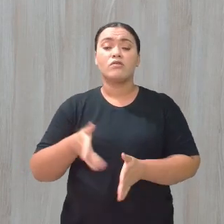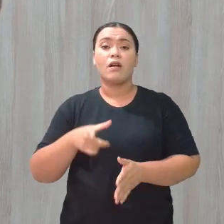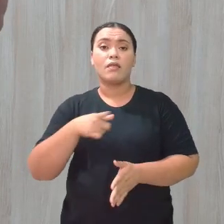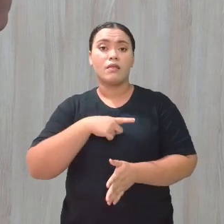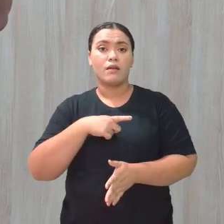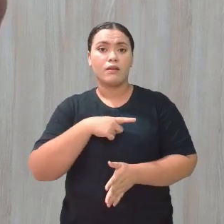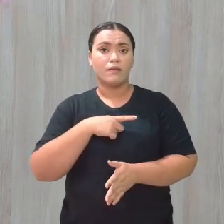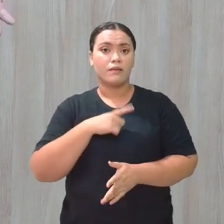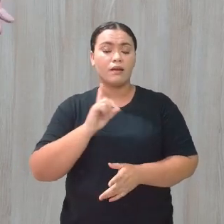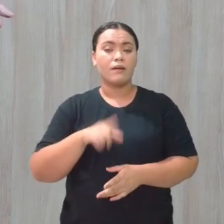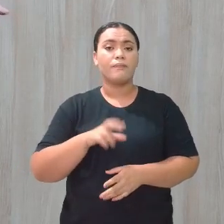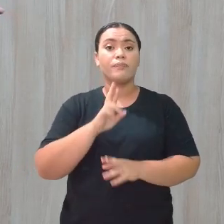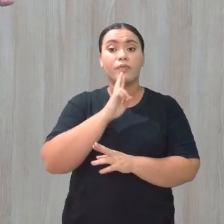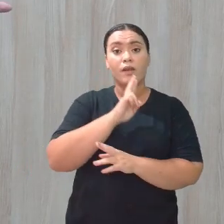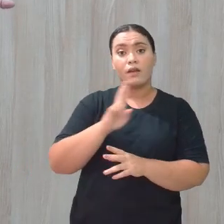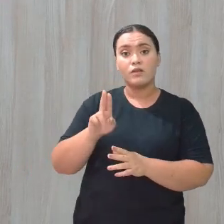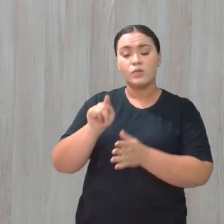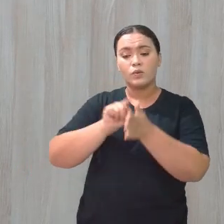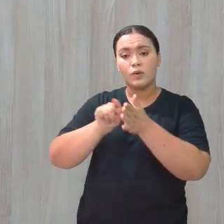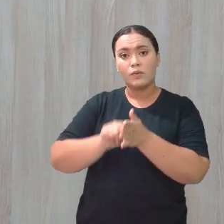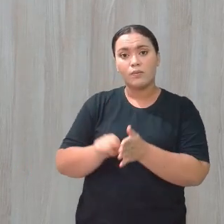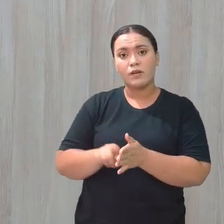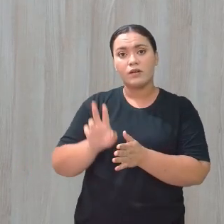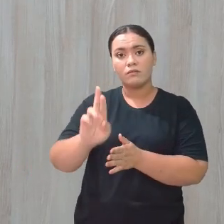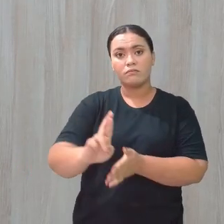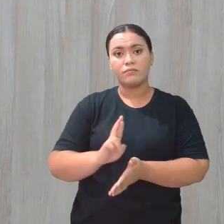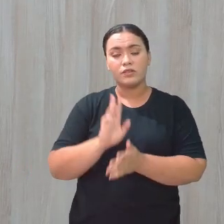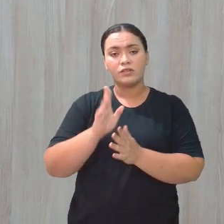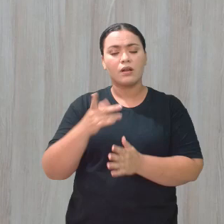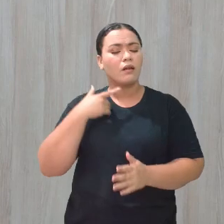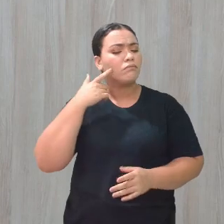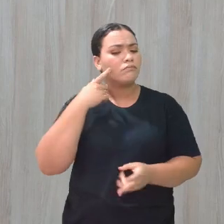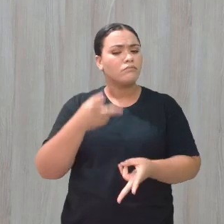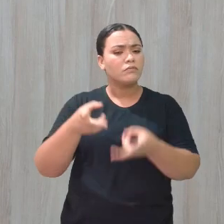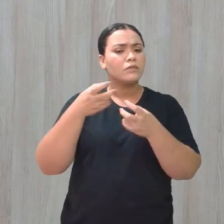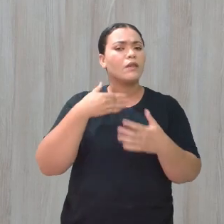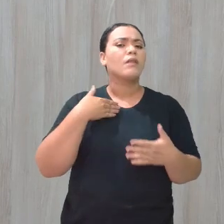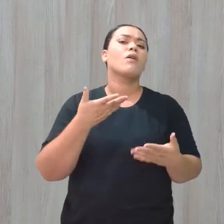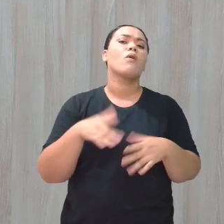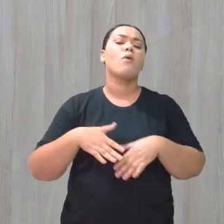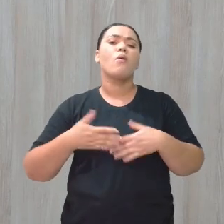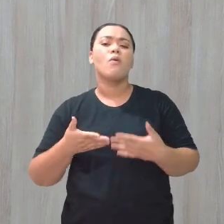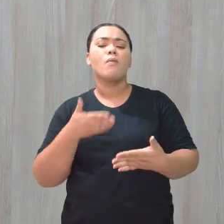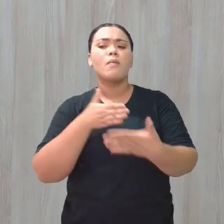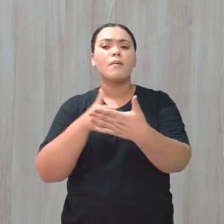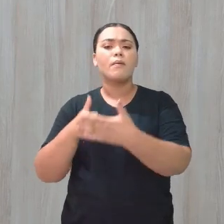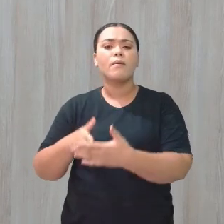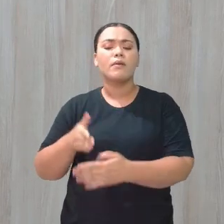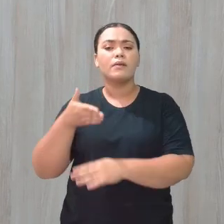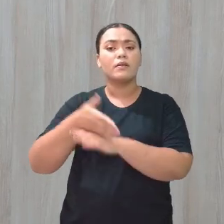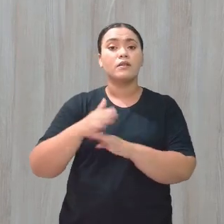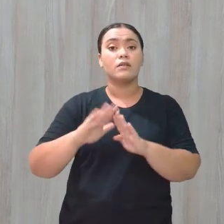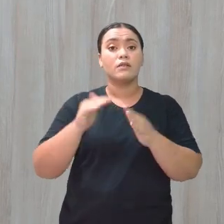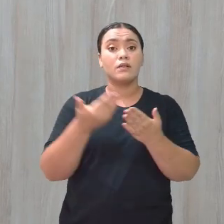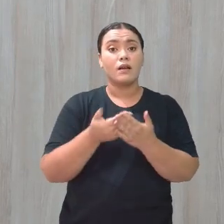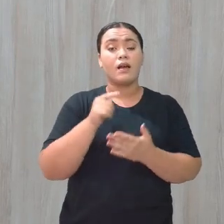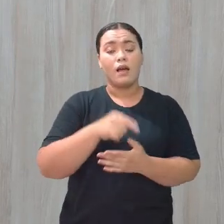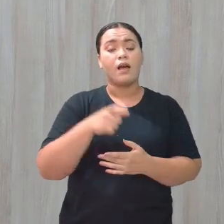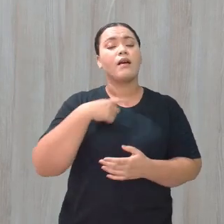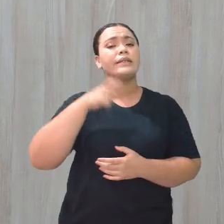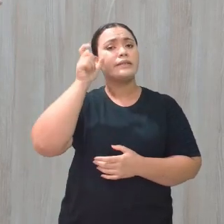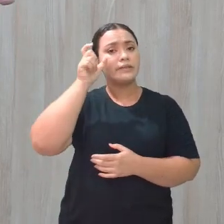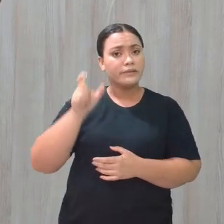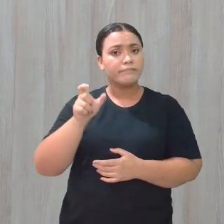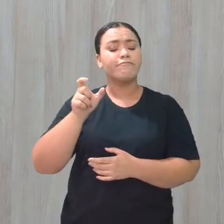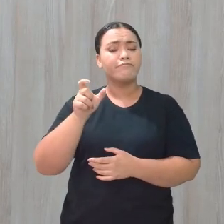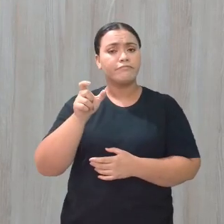que a resposta desse questionário, identificando essas barreiras, por exemplo, de acesso à escola, vão ser muito